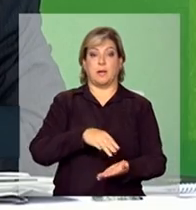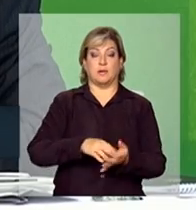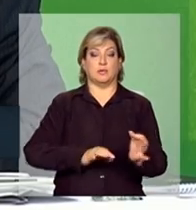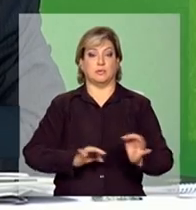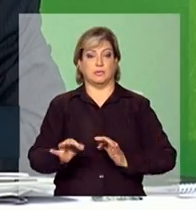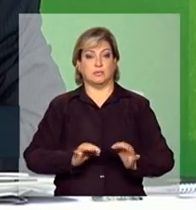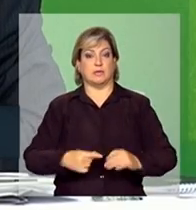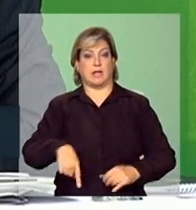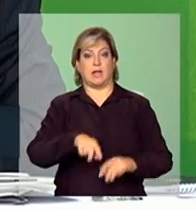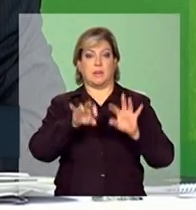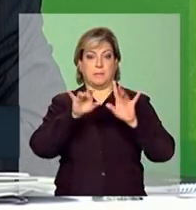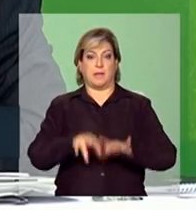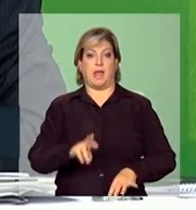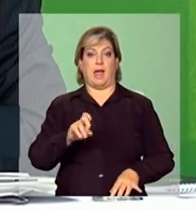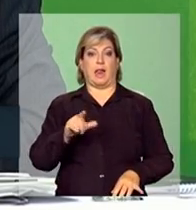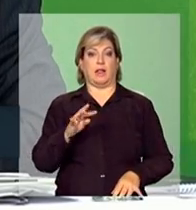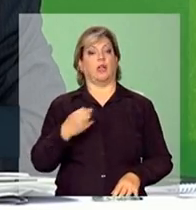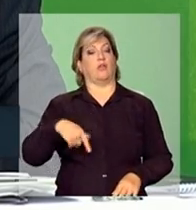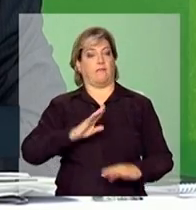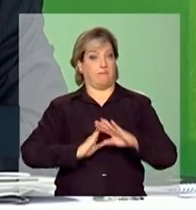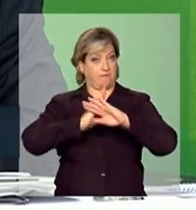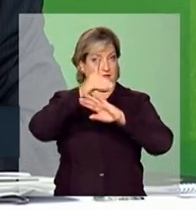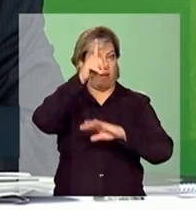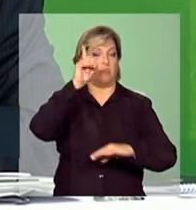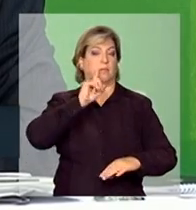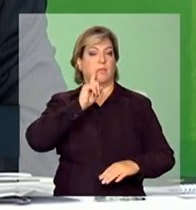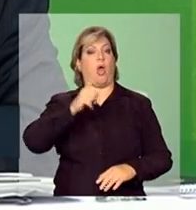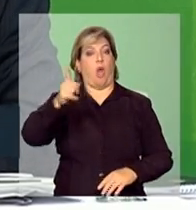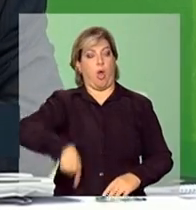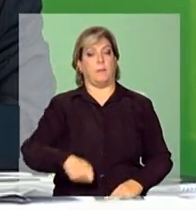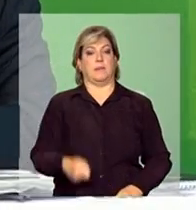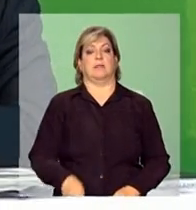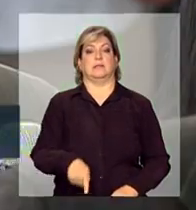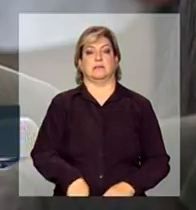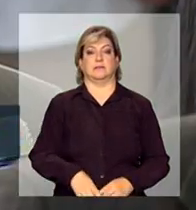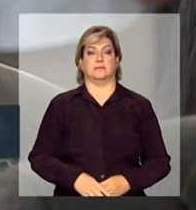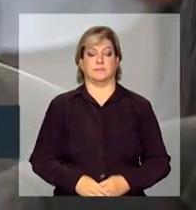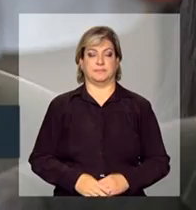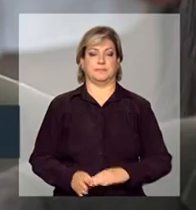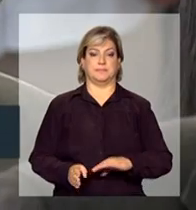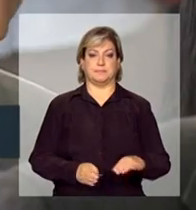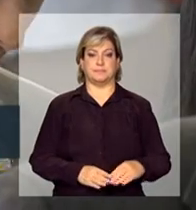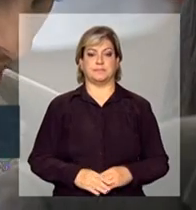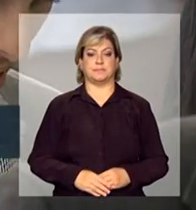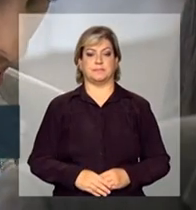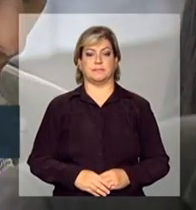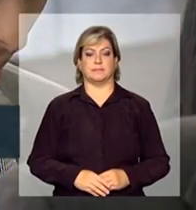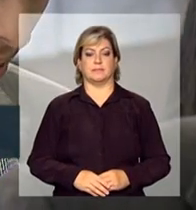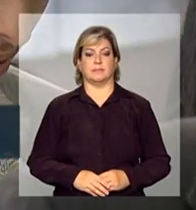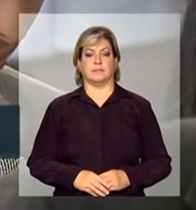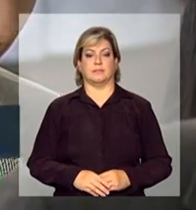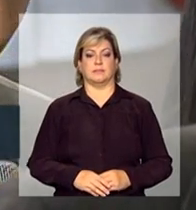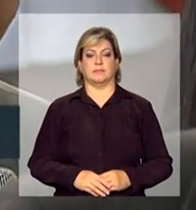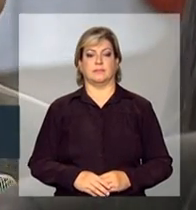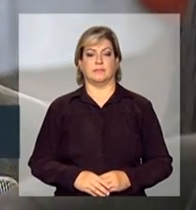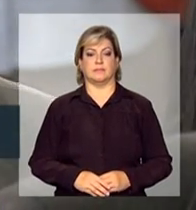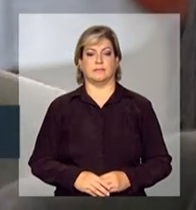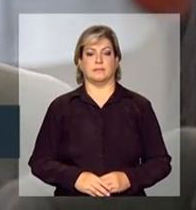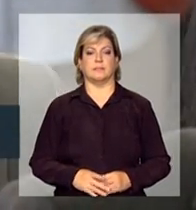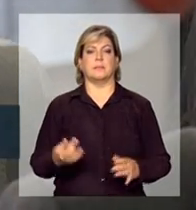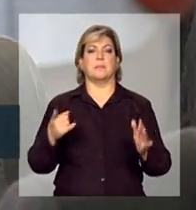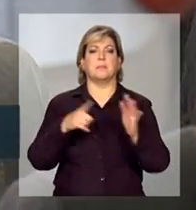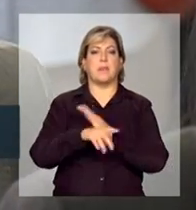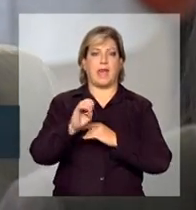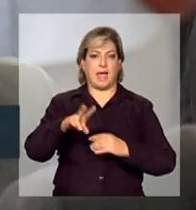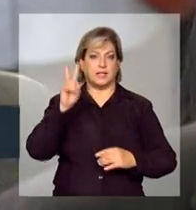elaboração desse relatório nós vamos lá cobrar isso Ministro Fala Rafael tudo bom Boa tarde é sobre o ENEM não não